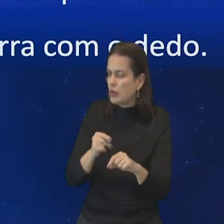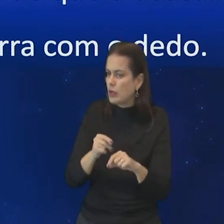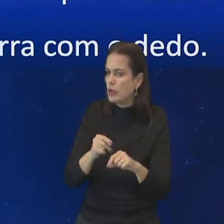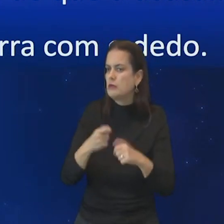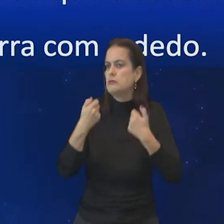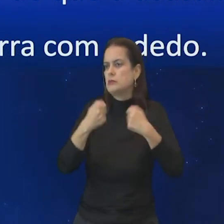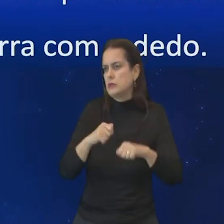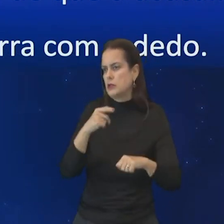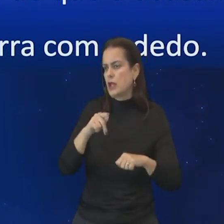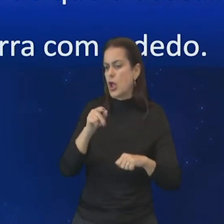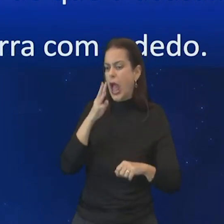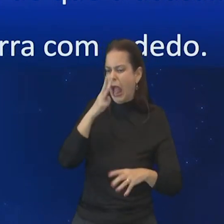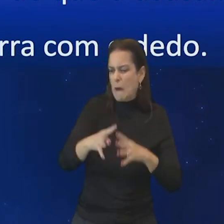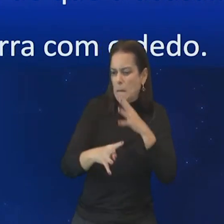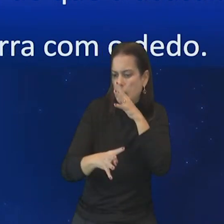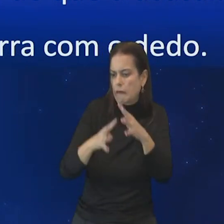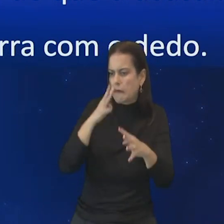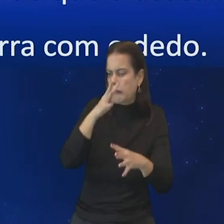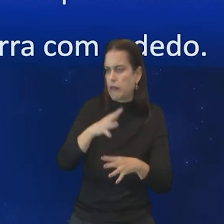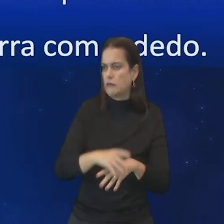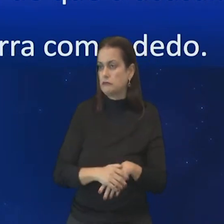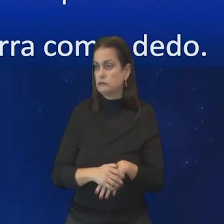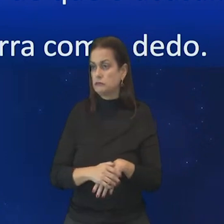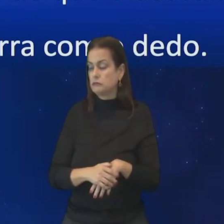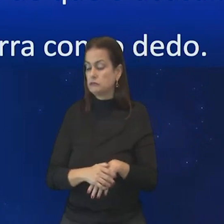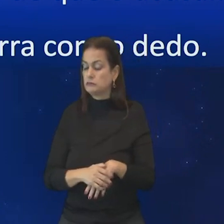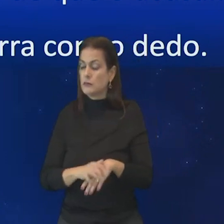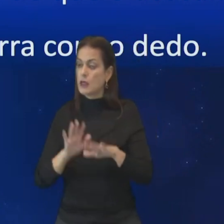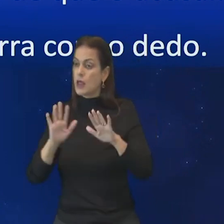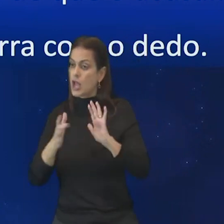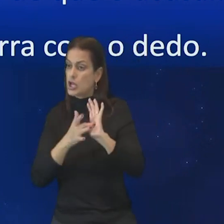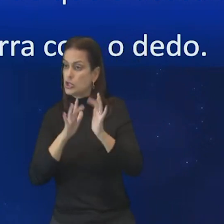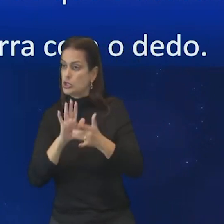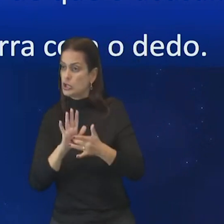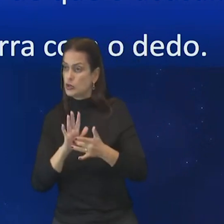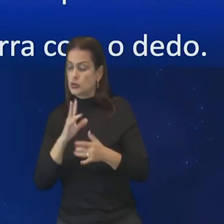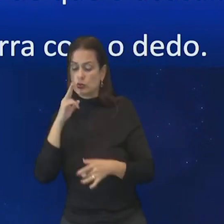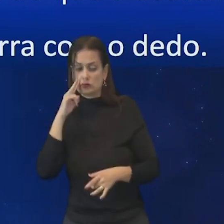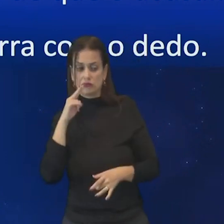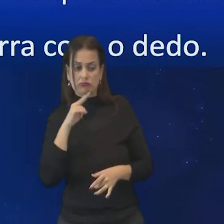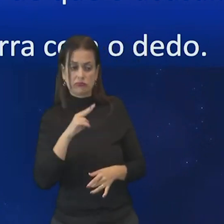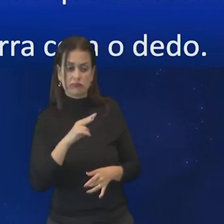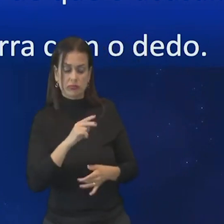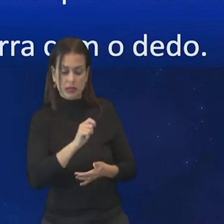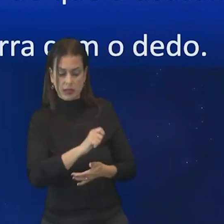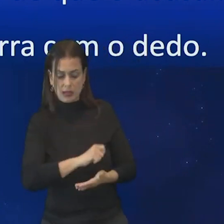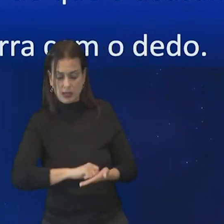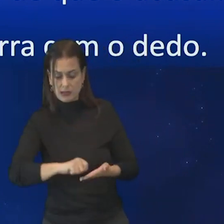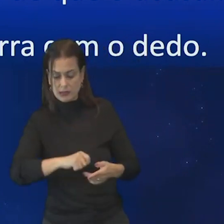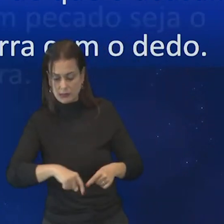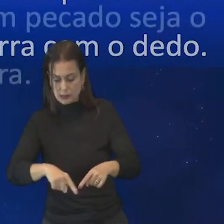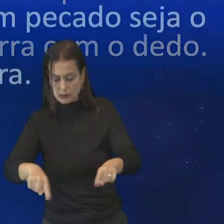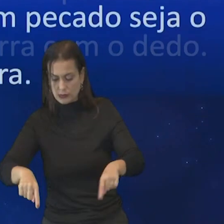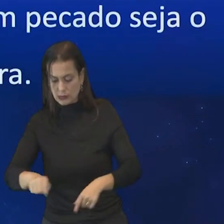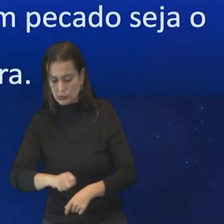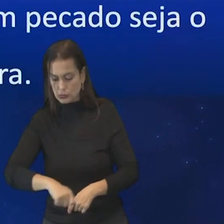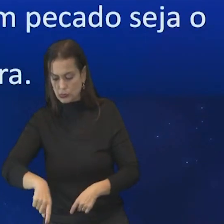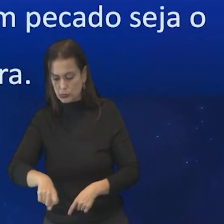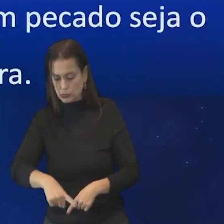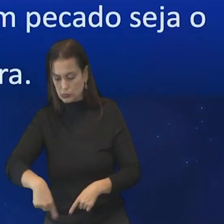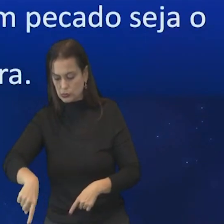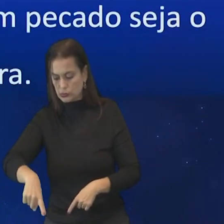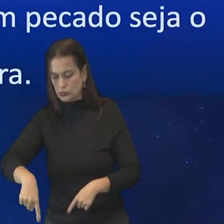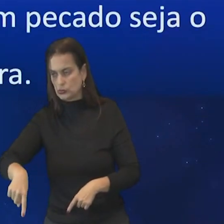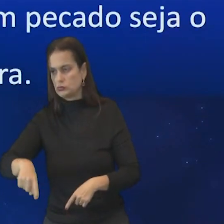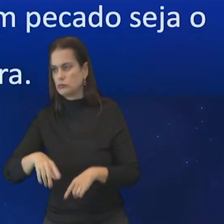de que o acusar. Mas Jesus, inclinando-se, escrevia na terra com o dedo. E